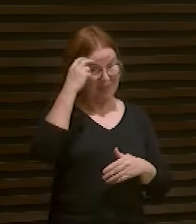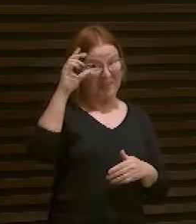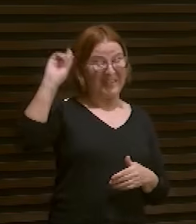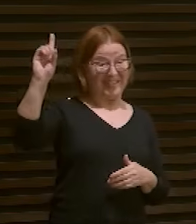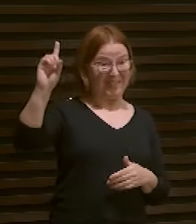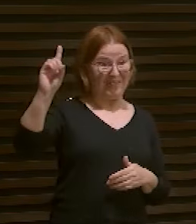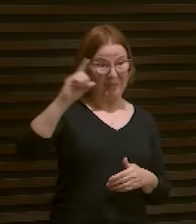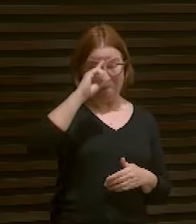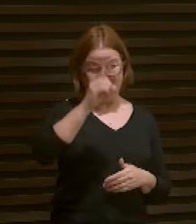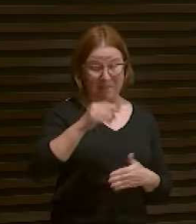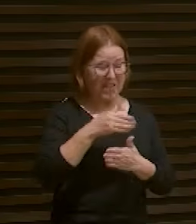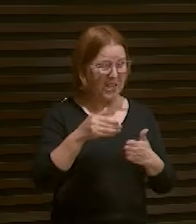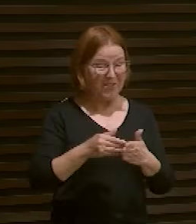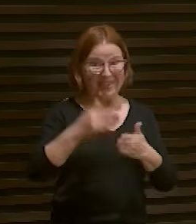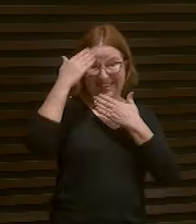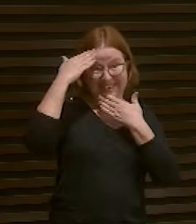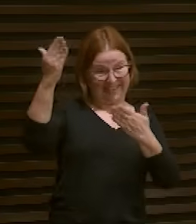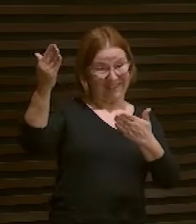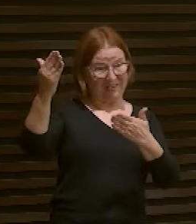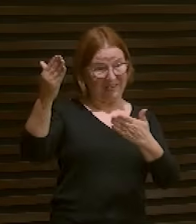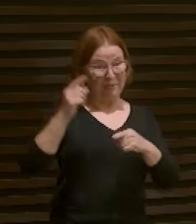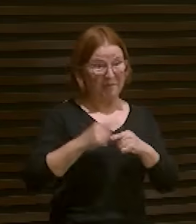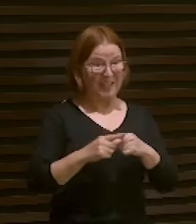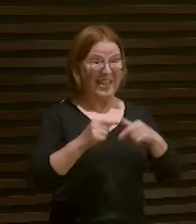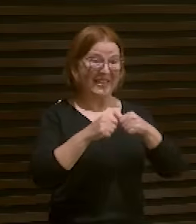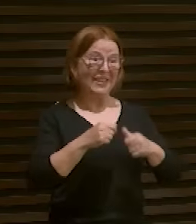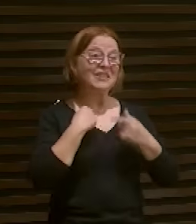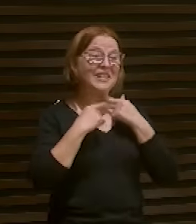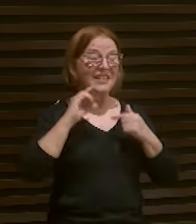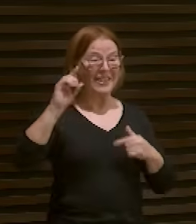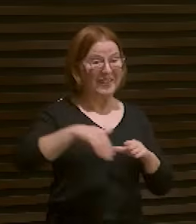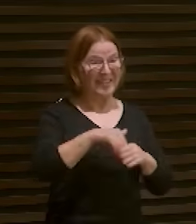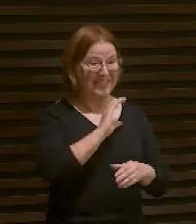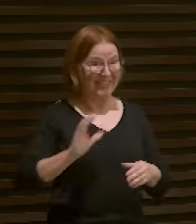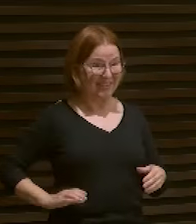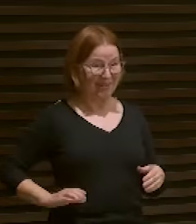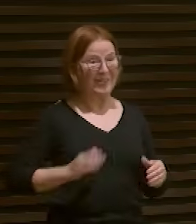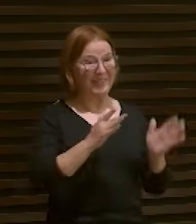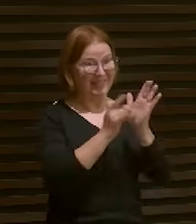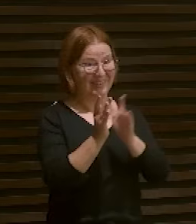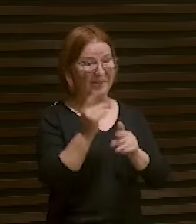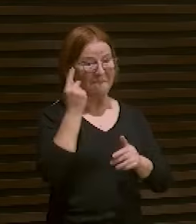tudo dai graças. Porque esta é a vontade de Deus em Cristo Jesus para convosco.